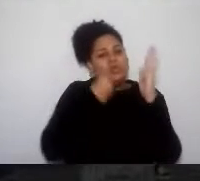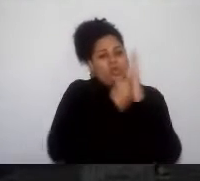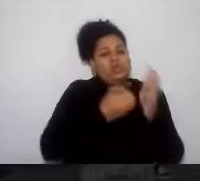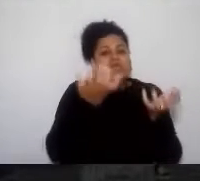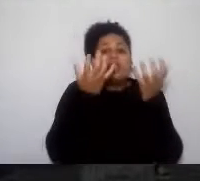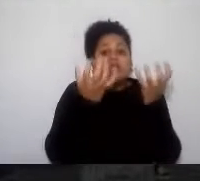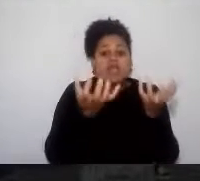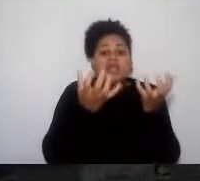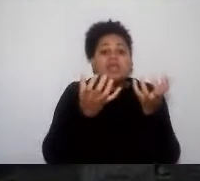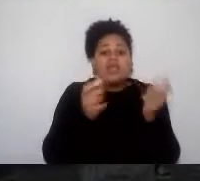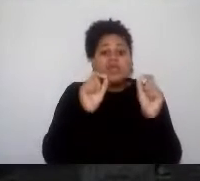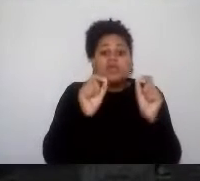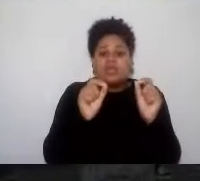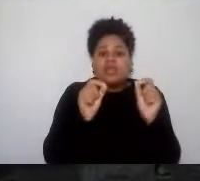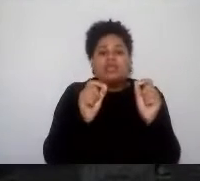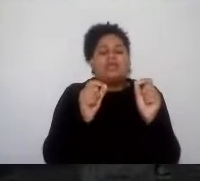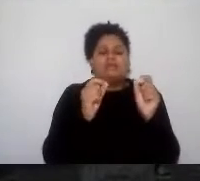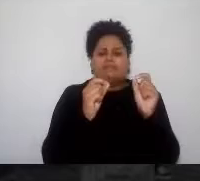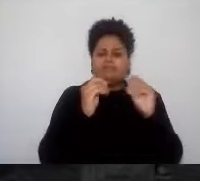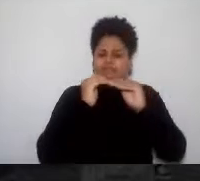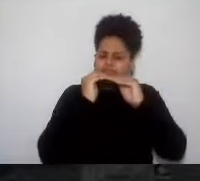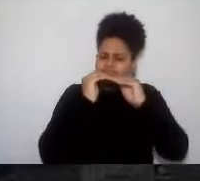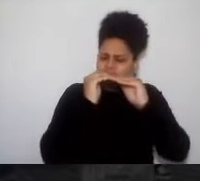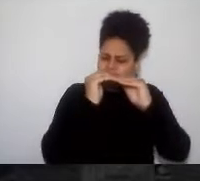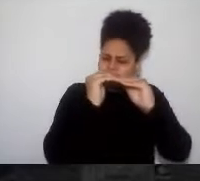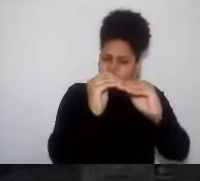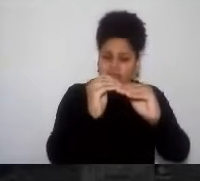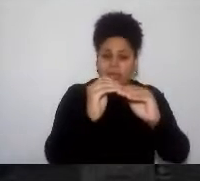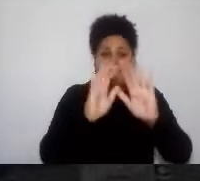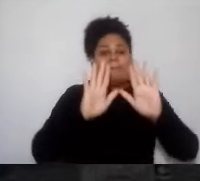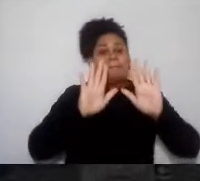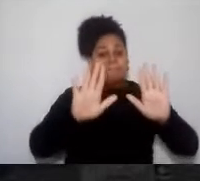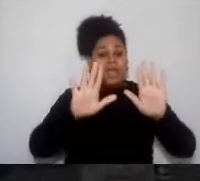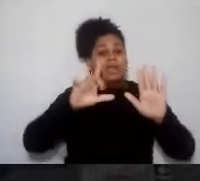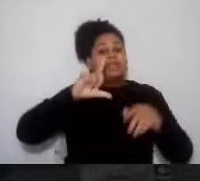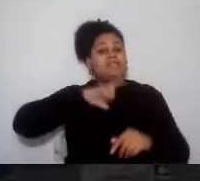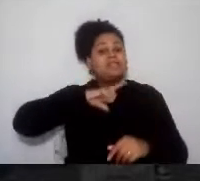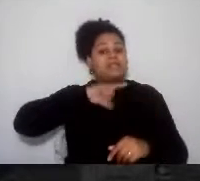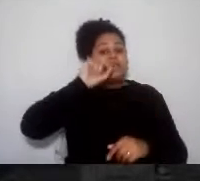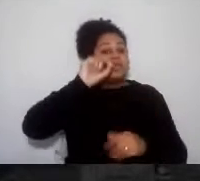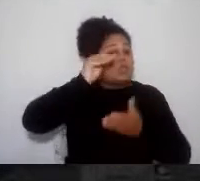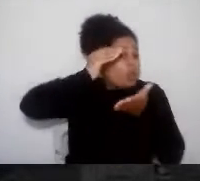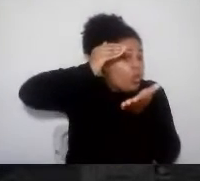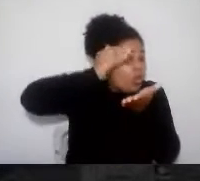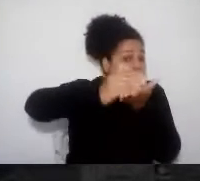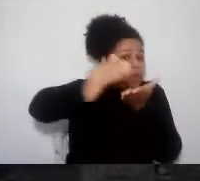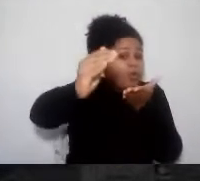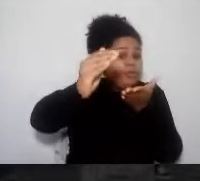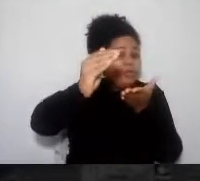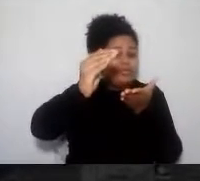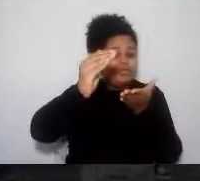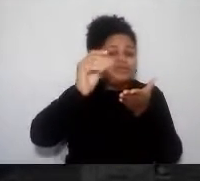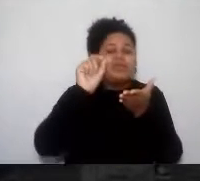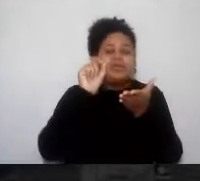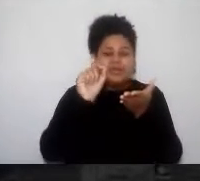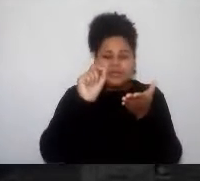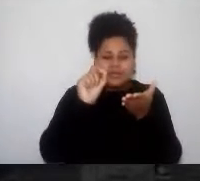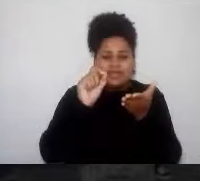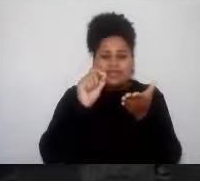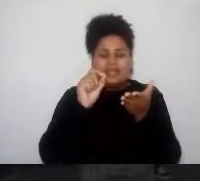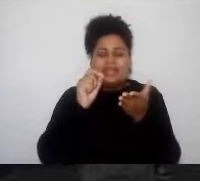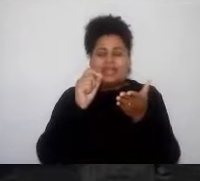nossas posições. No entanto, como se trata de início de uma campanha salarial